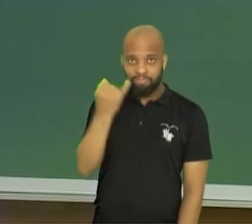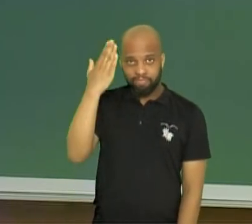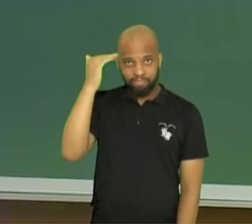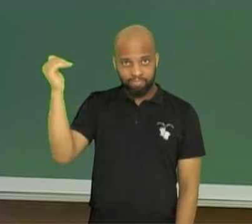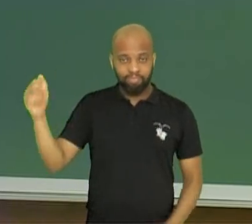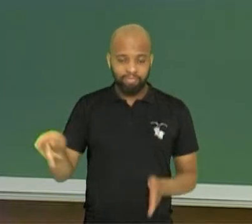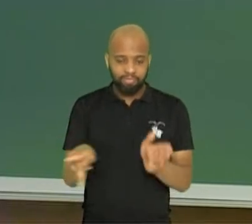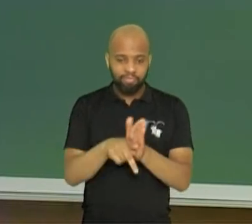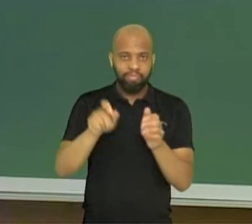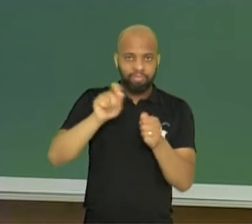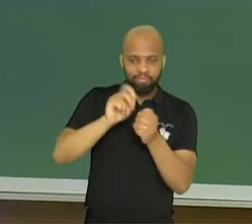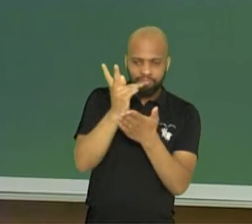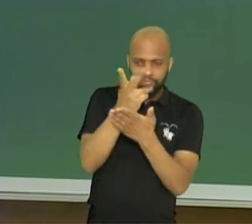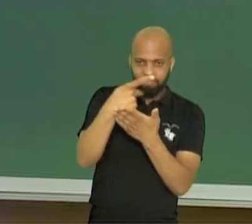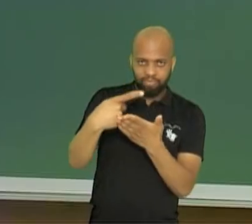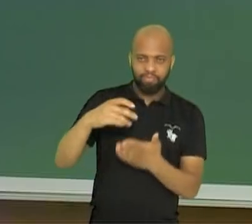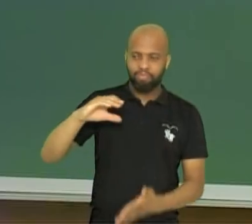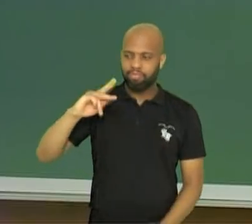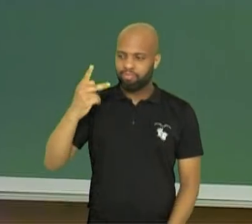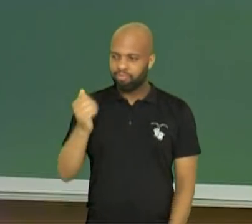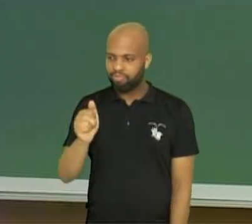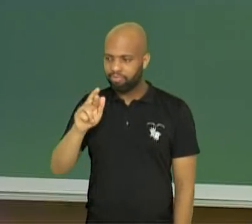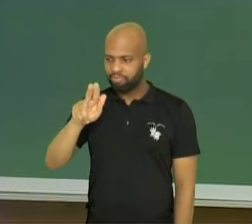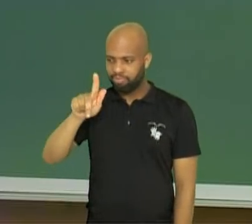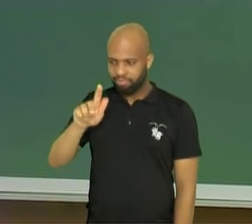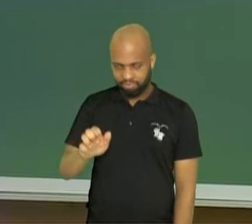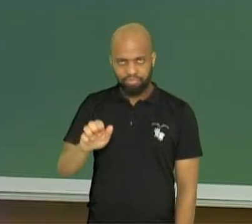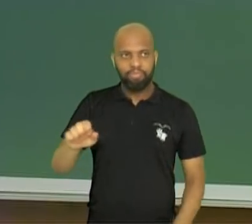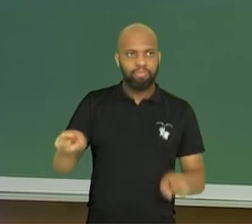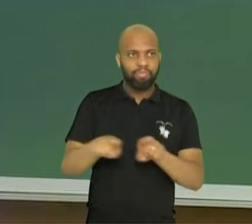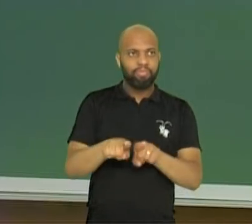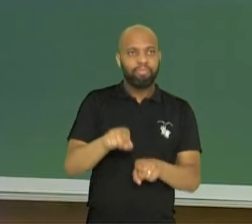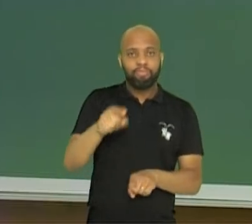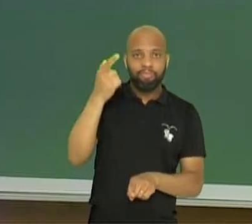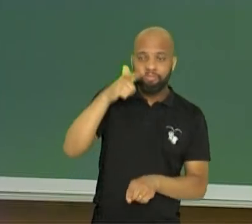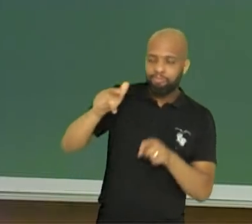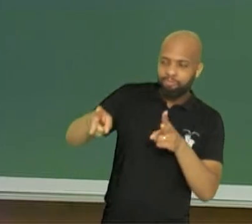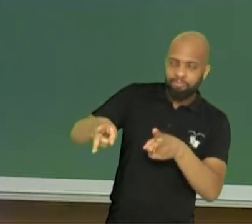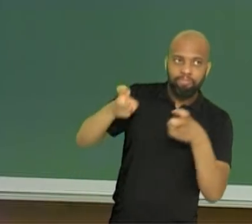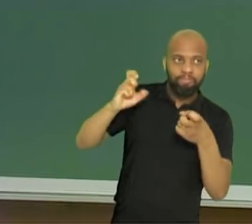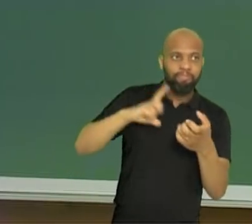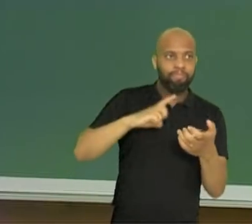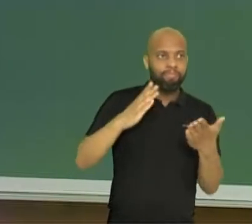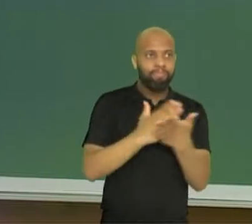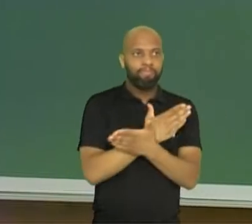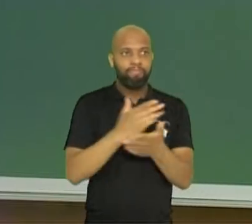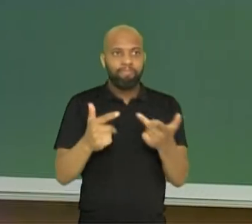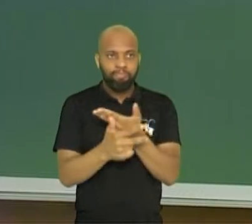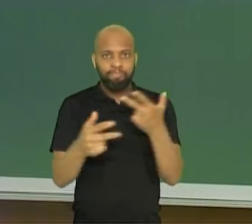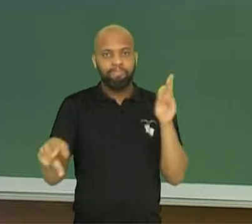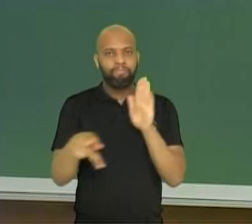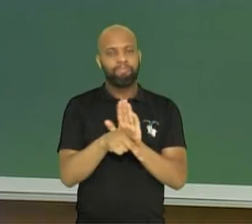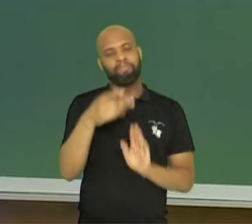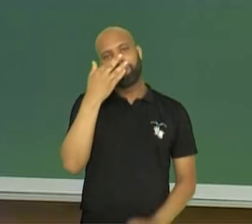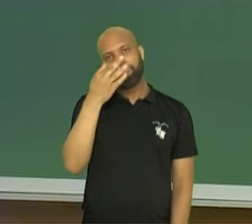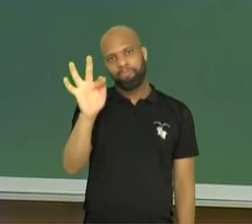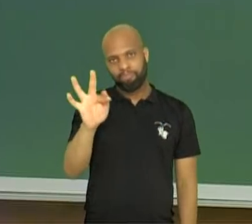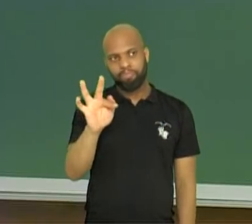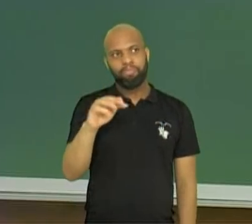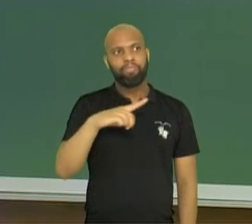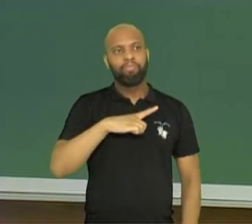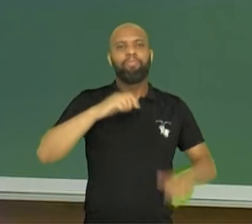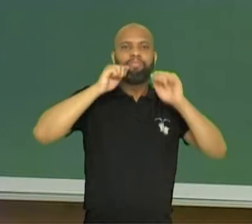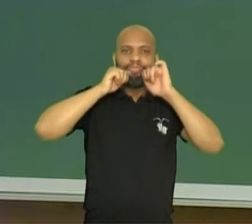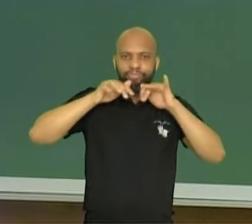de produção e você já percebe aí que é algo típico, né, francês e, claro, se